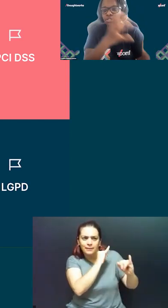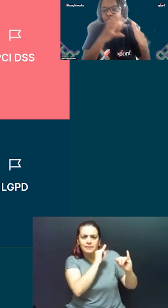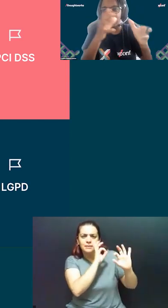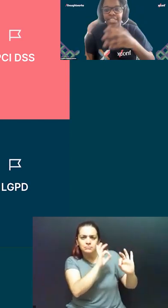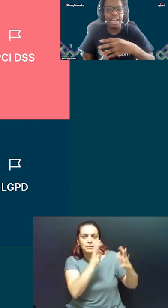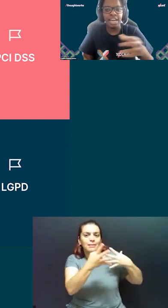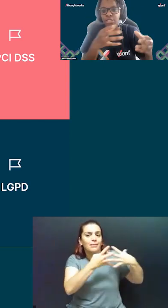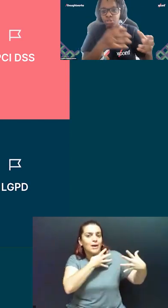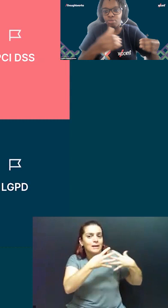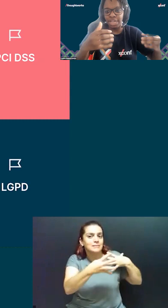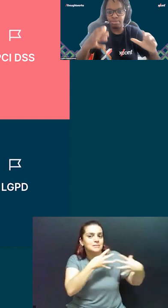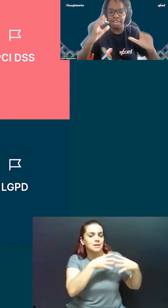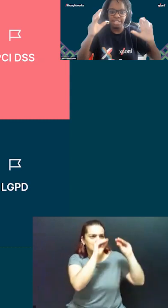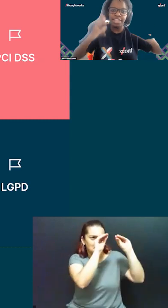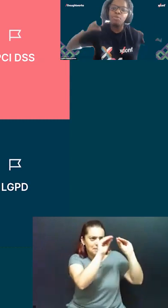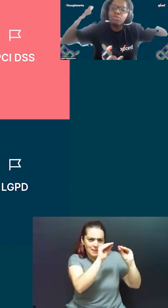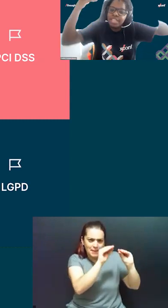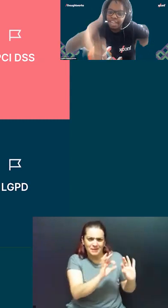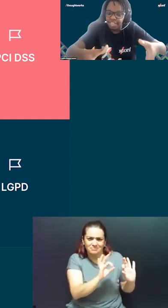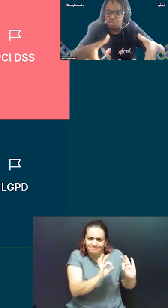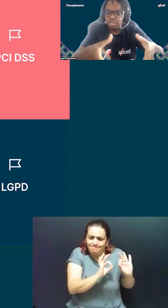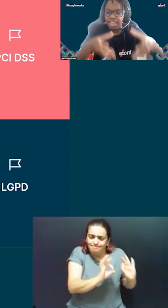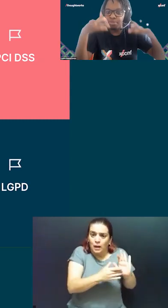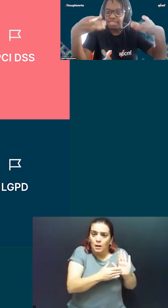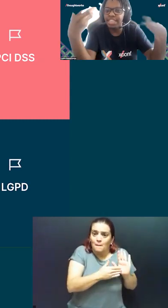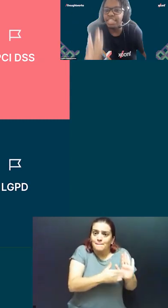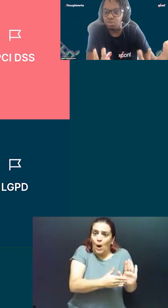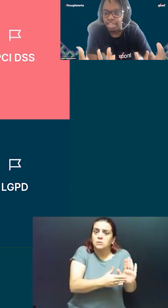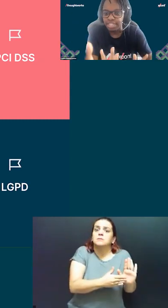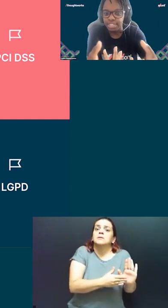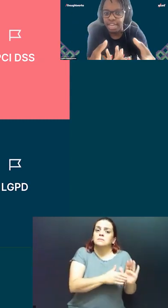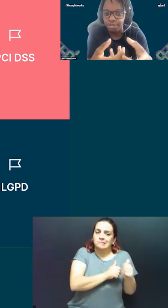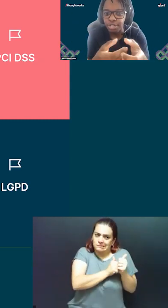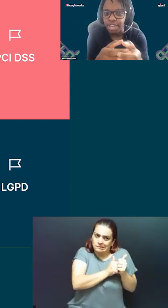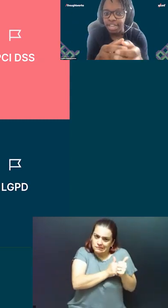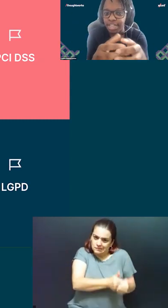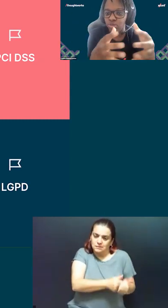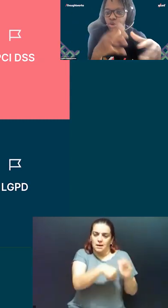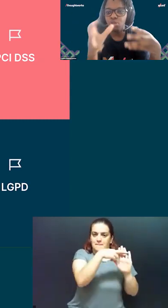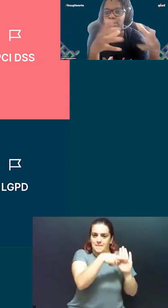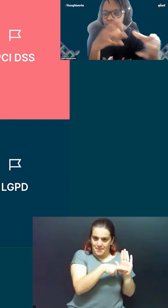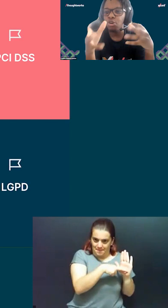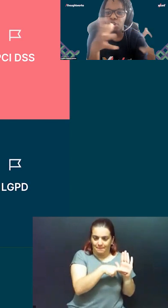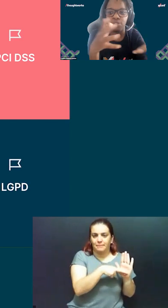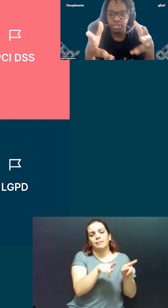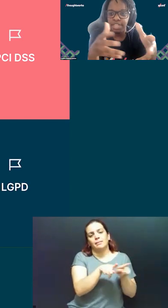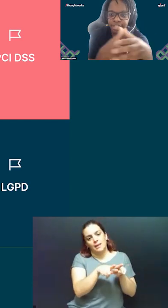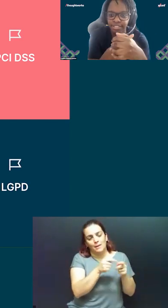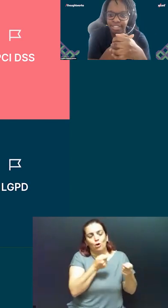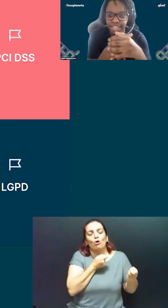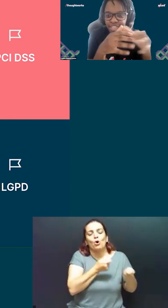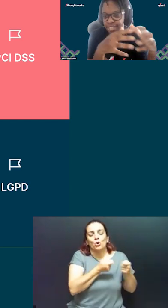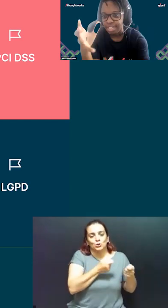relação aos calendários e tudo mais, para demonstrar que isso está realmente seguindo o que é necessário. Além dos controles rigorosos